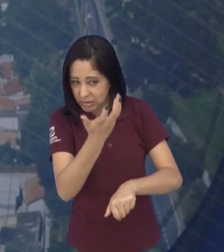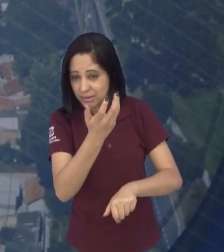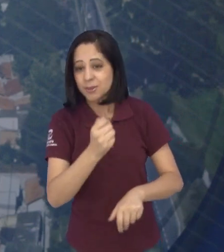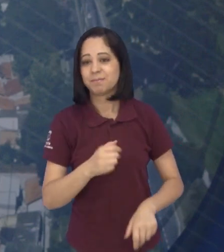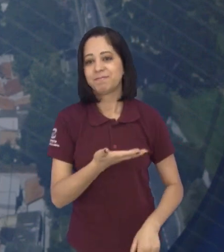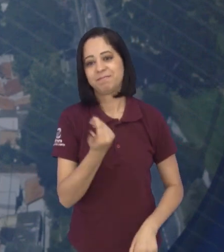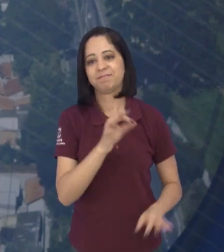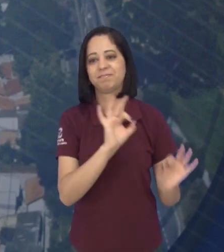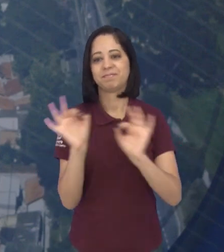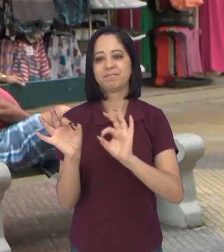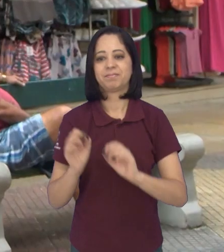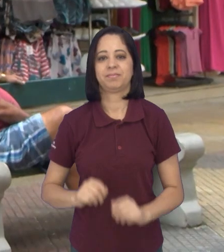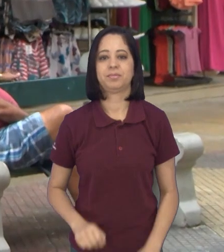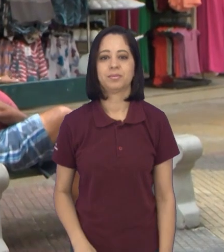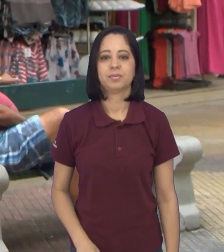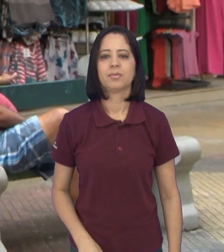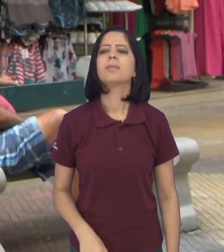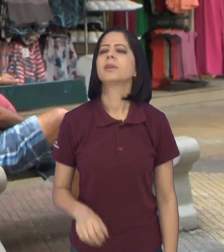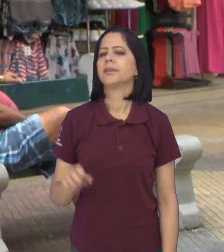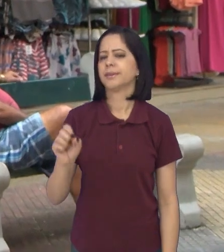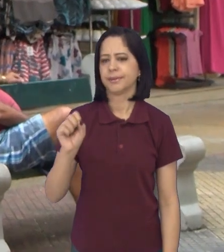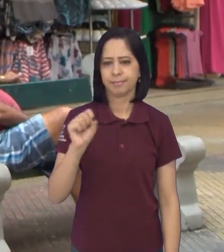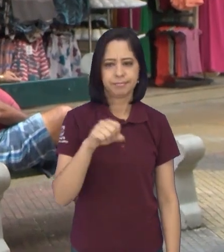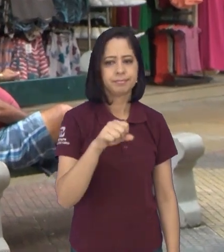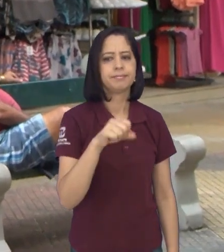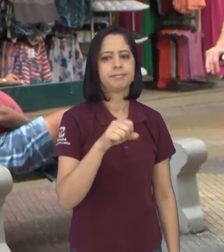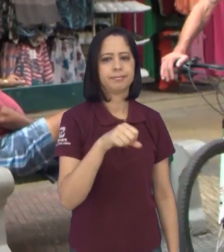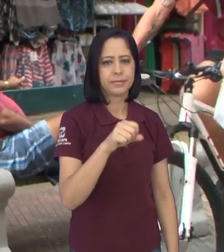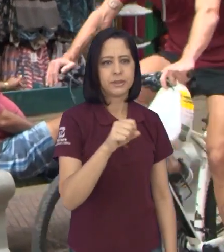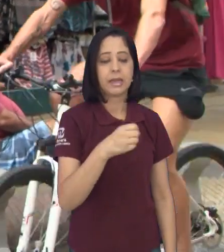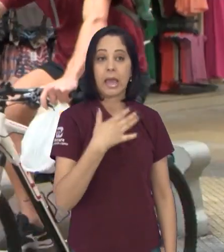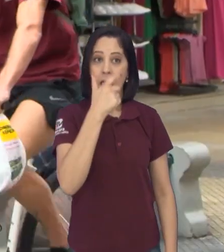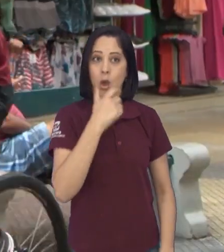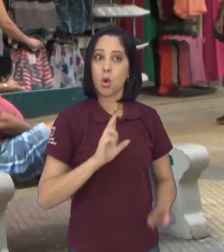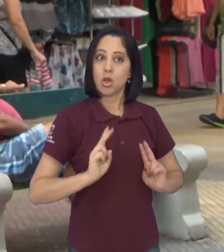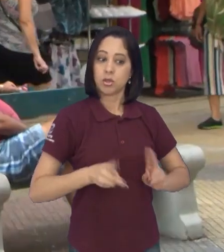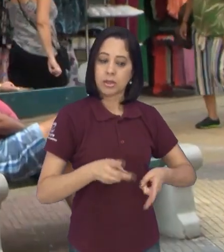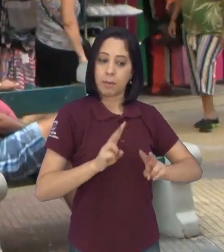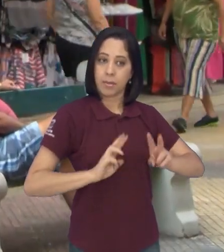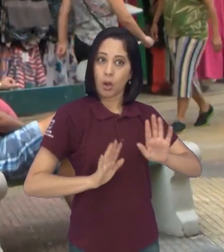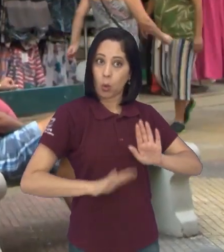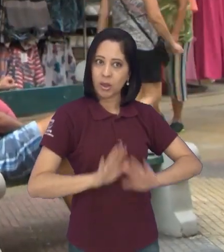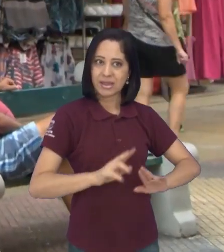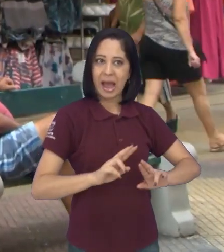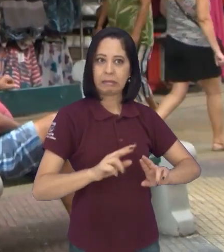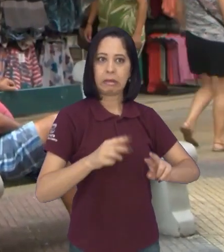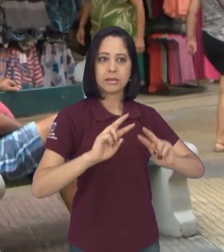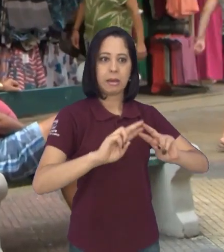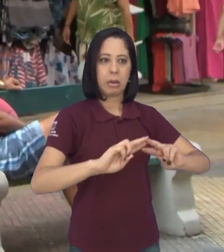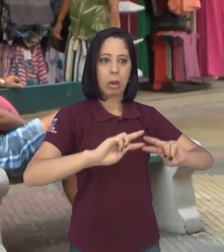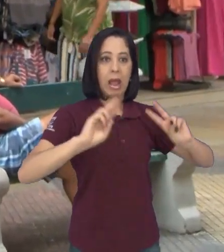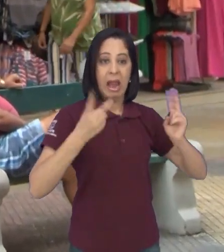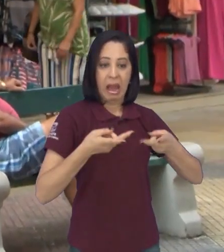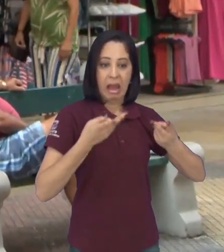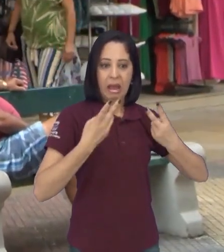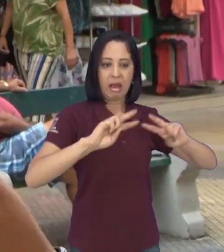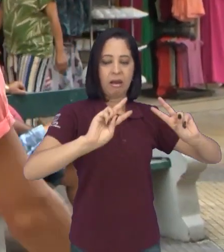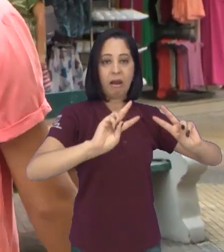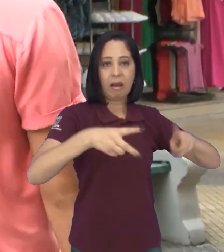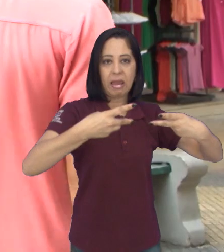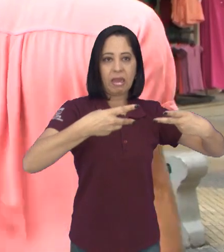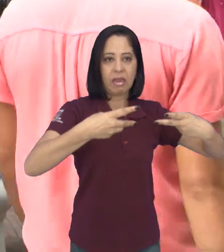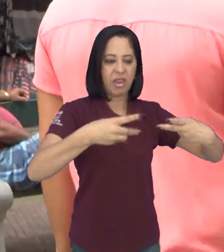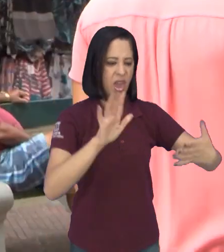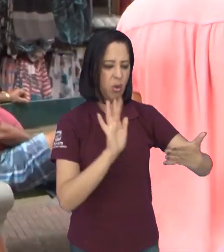então. Sim, então, eu tomo muito cuidado por conta que qualquer link que você acessa, você pode cair entrando em um golpe e através desse link